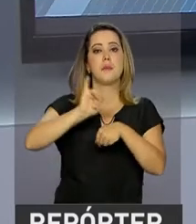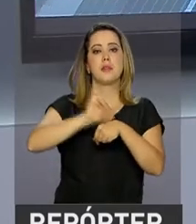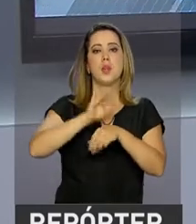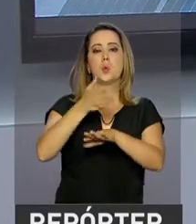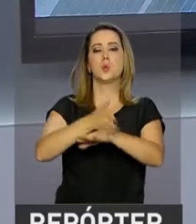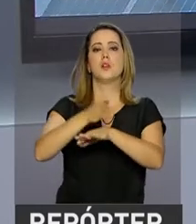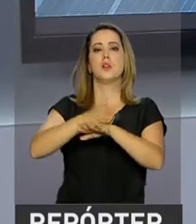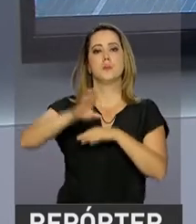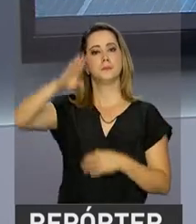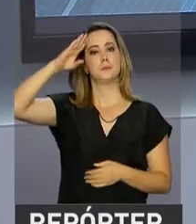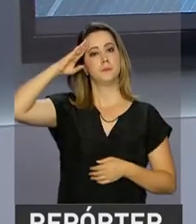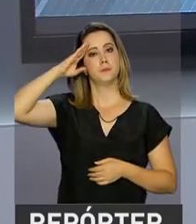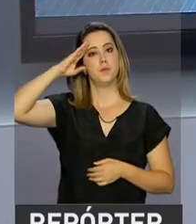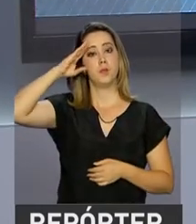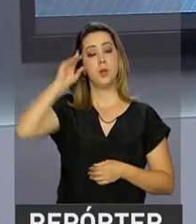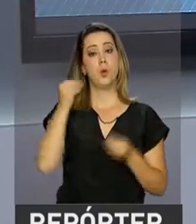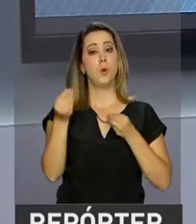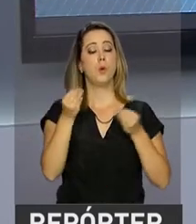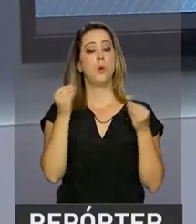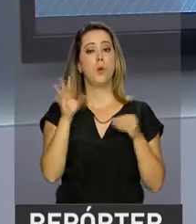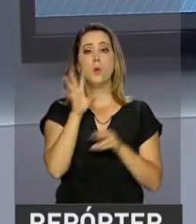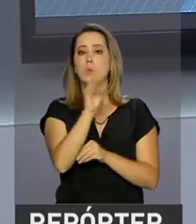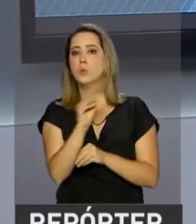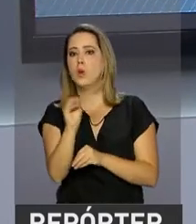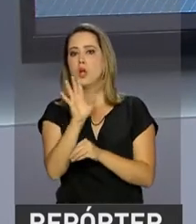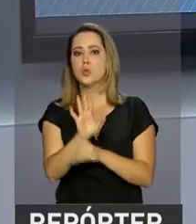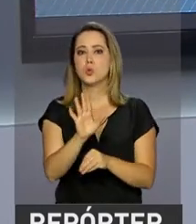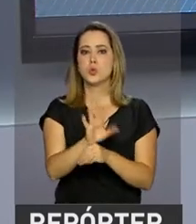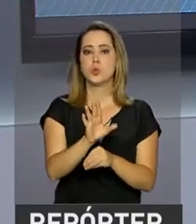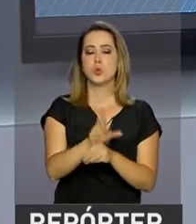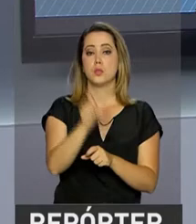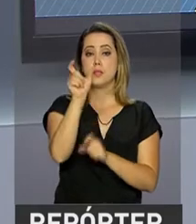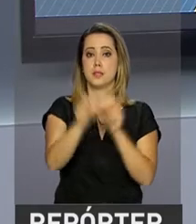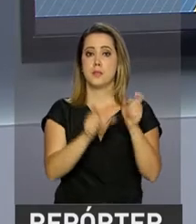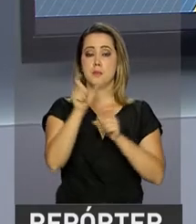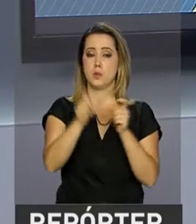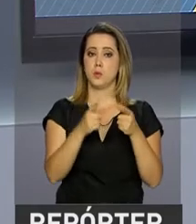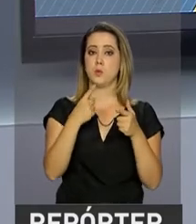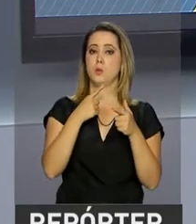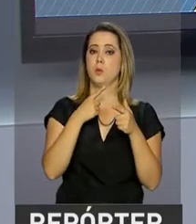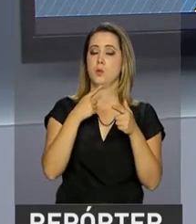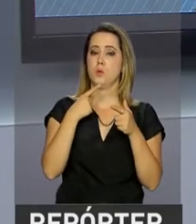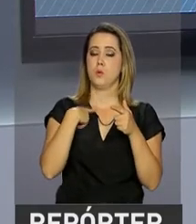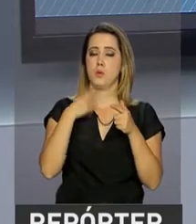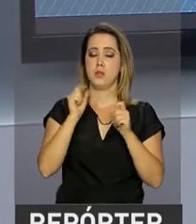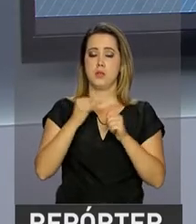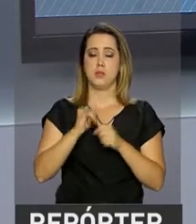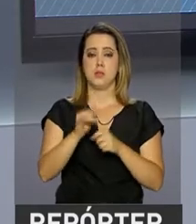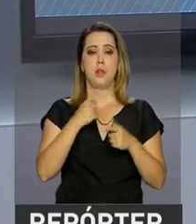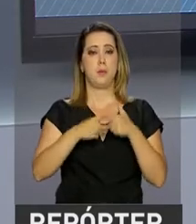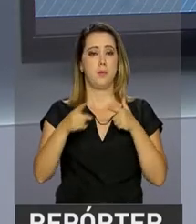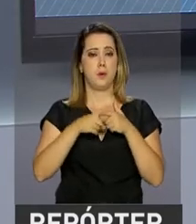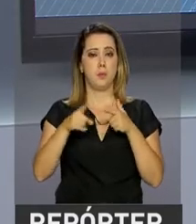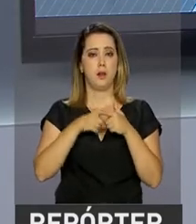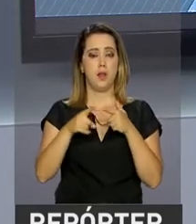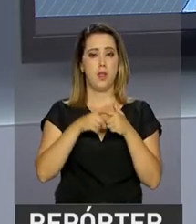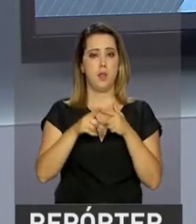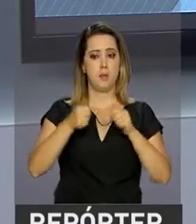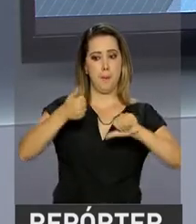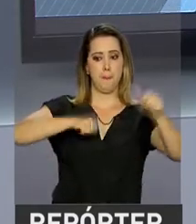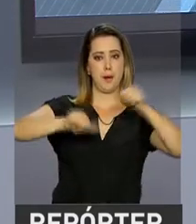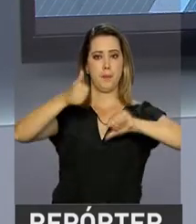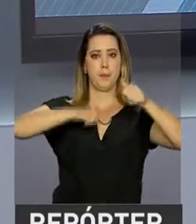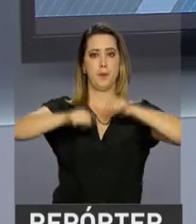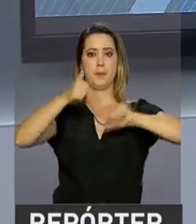militar sobre atendimento às vítimas de emergências químicas o evento reúne 18 países da